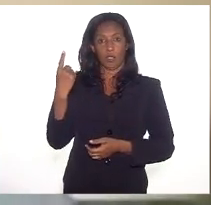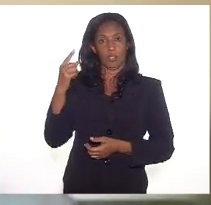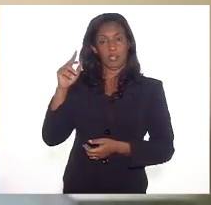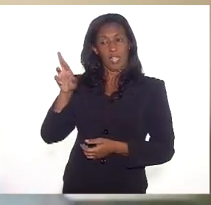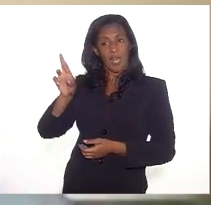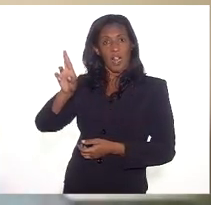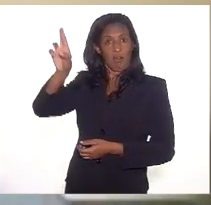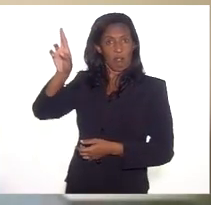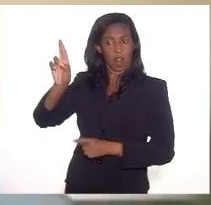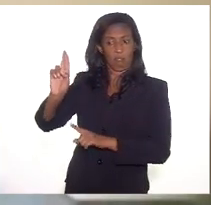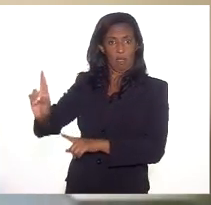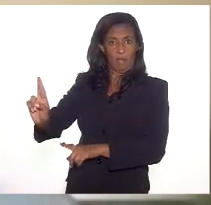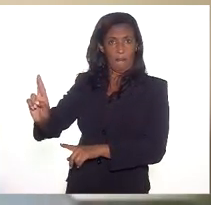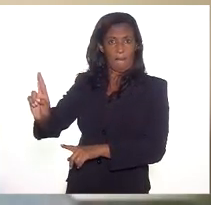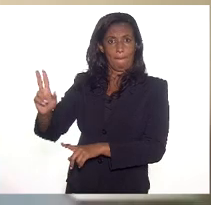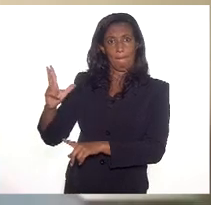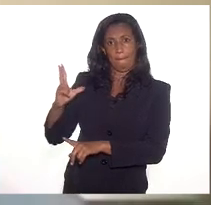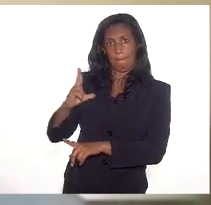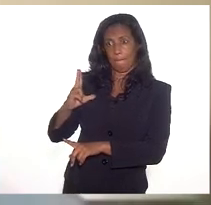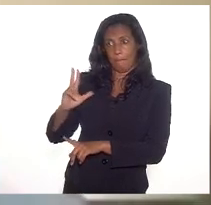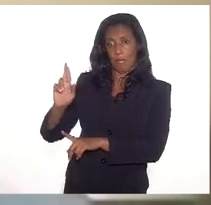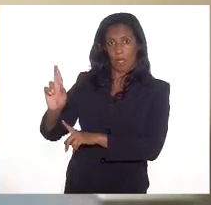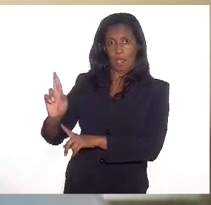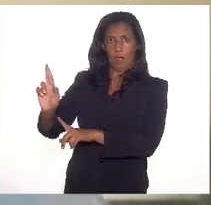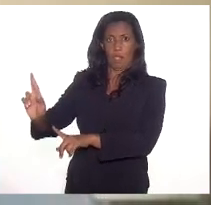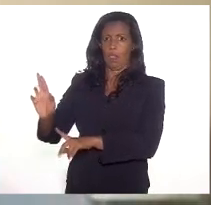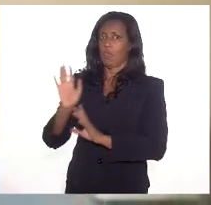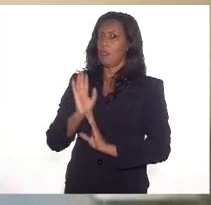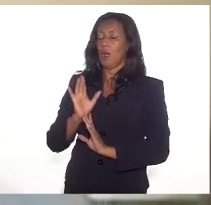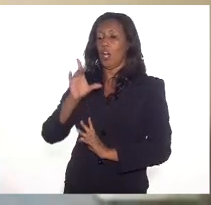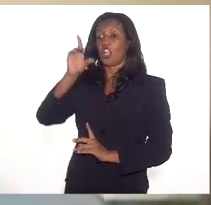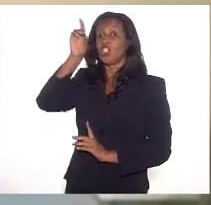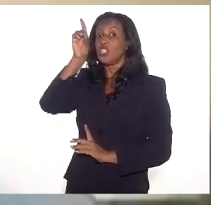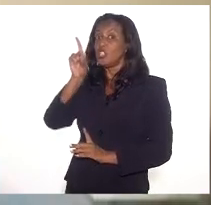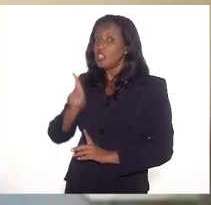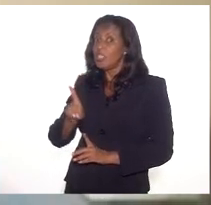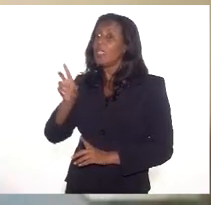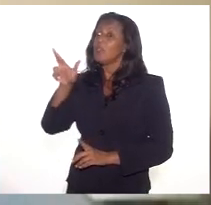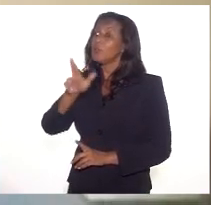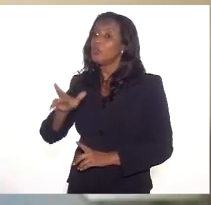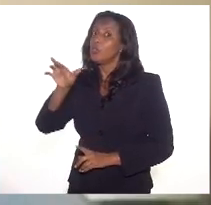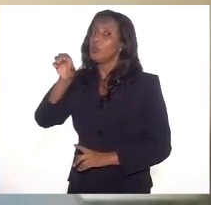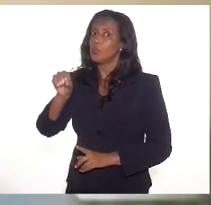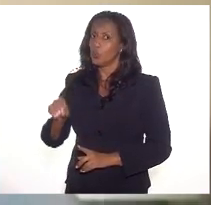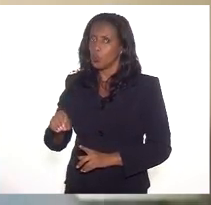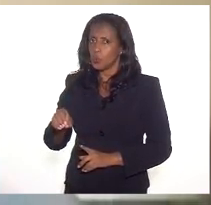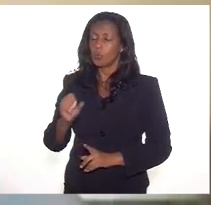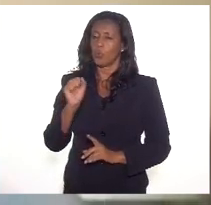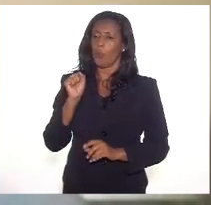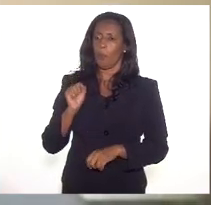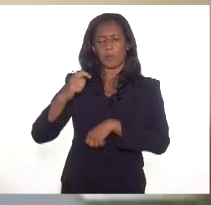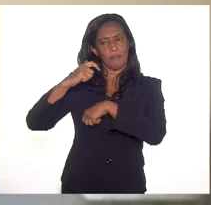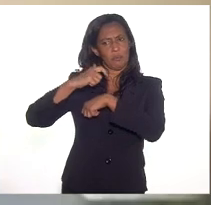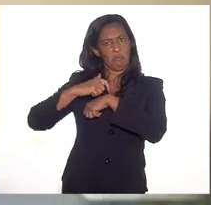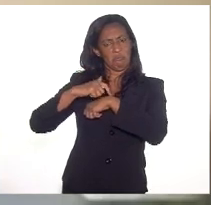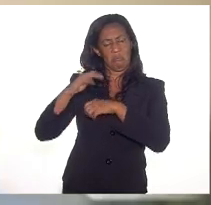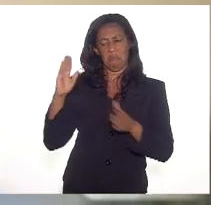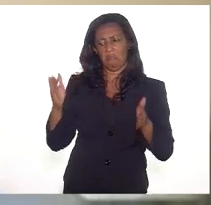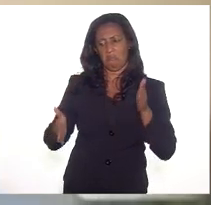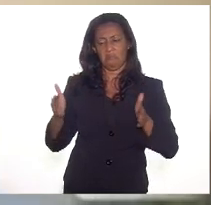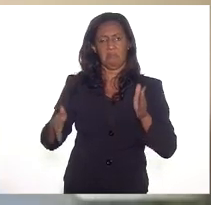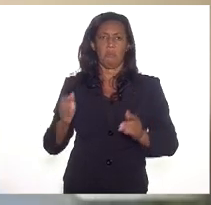de propriedade privada, tem uma titulação de direito real de uso, né, que pode ser por tempo indeterminado, que pode ser por